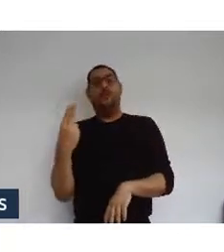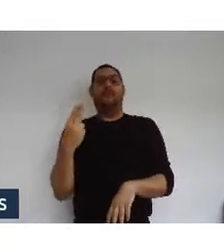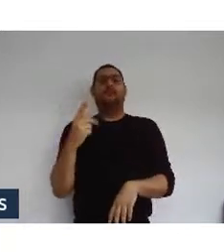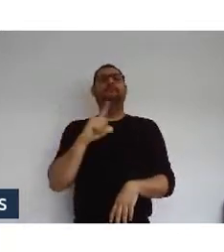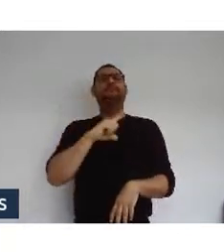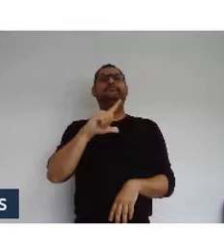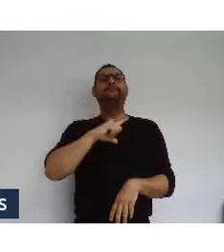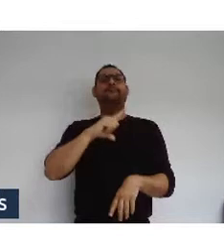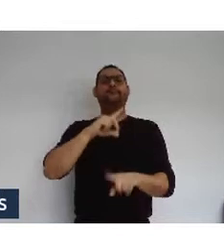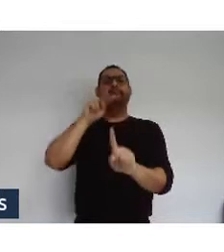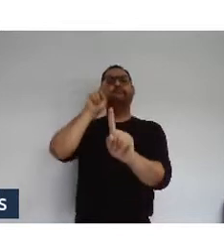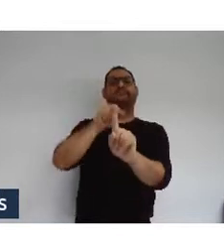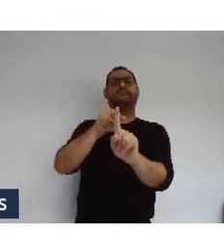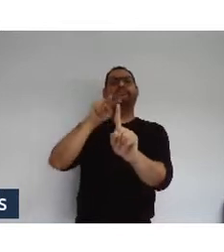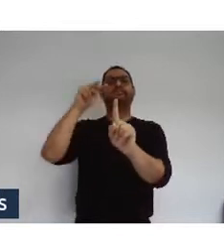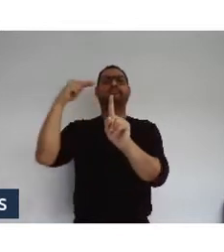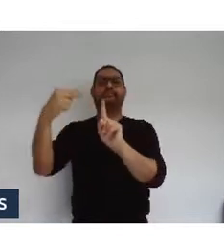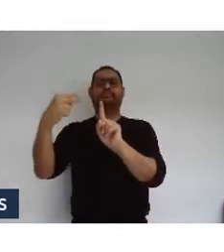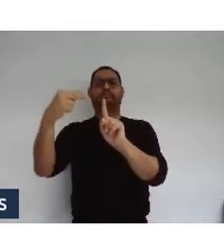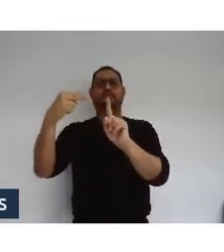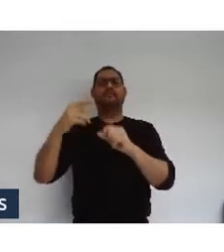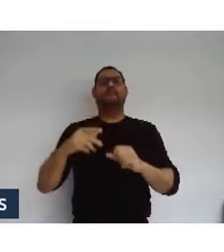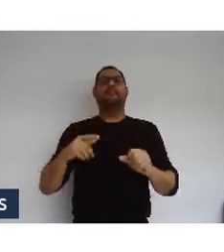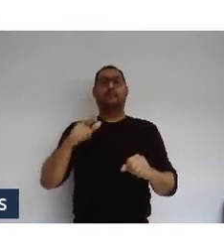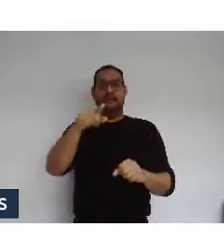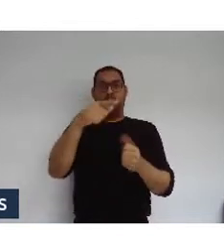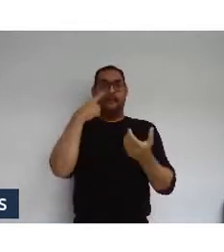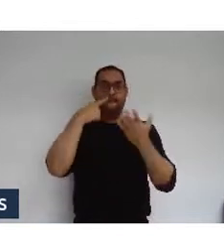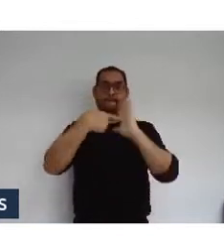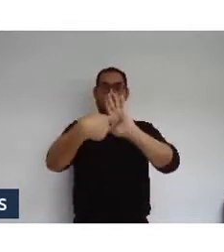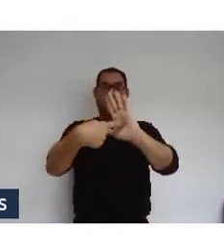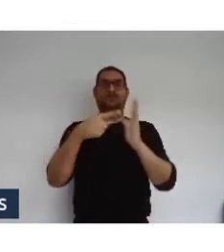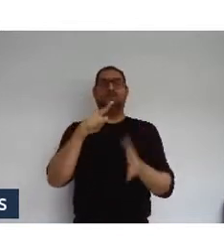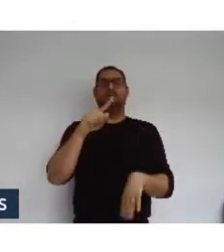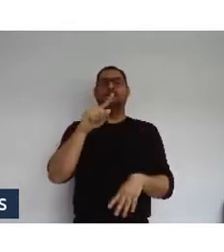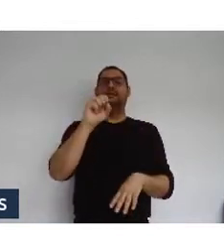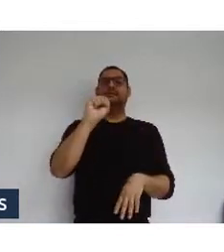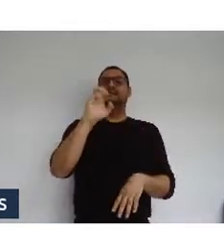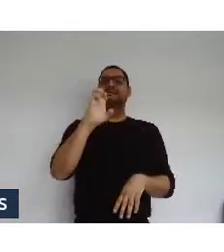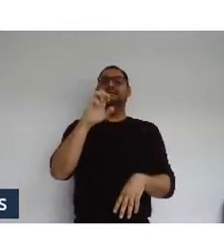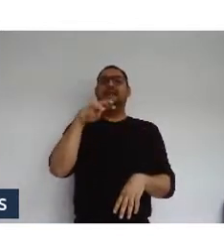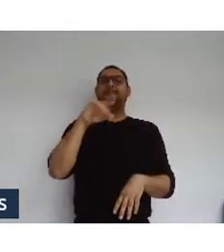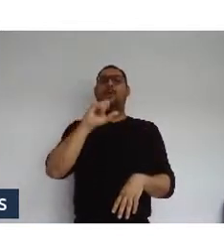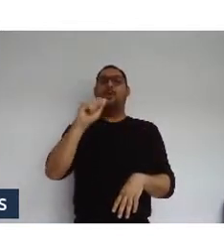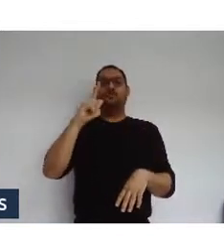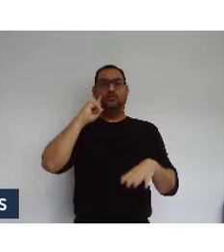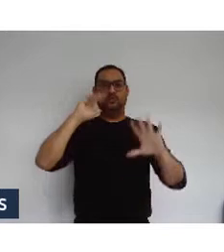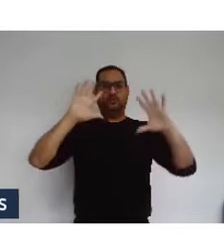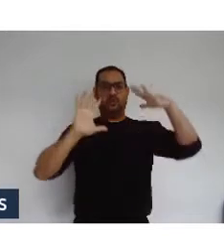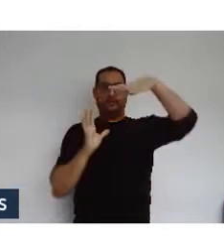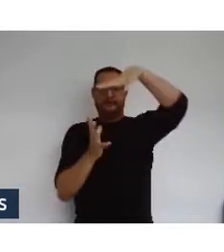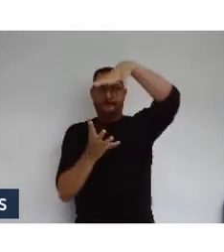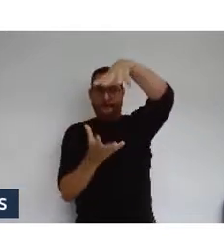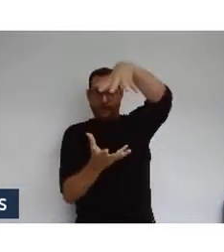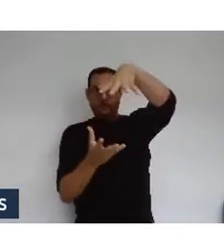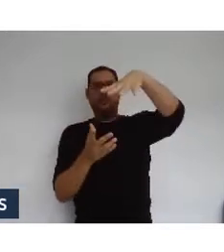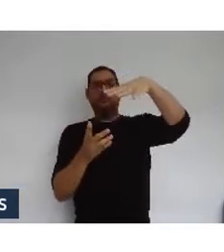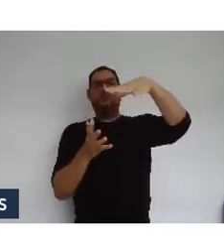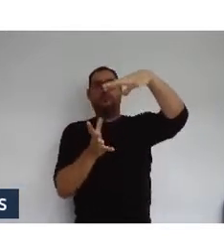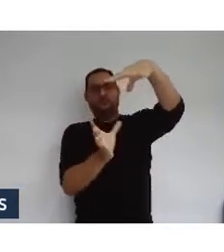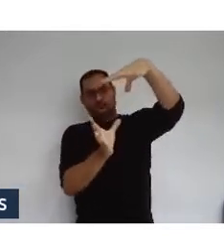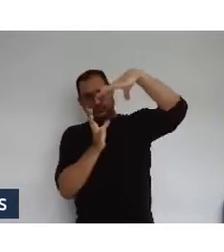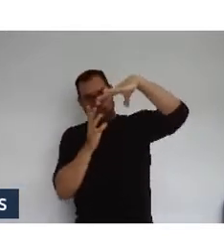de diferenciação. Então, ao semiotizar o mundo, nós criamos uma perspectiva do mundo, né, do que está à nossa